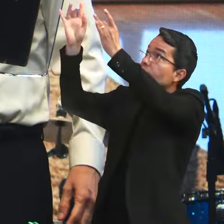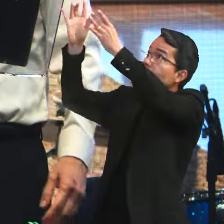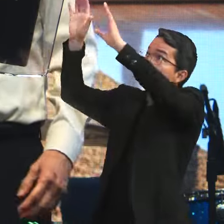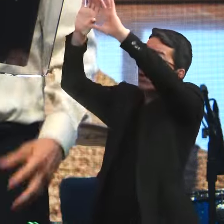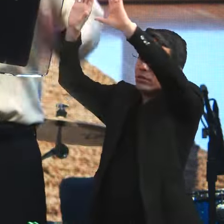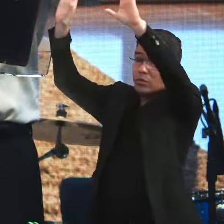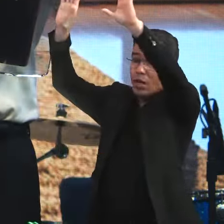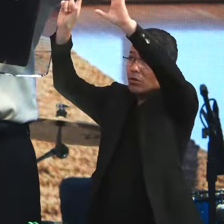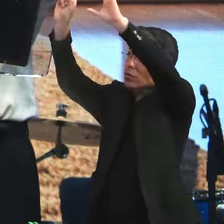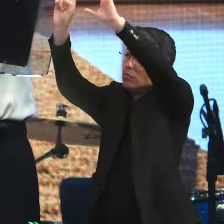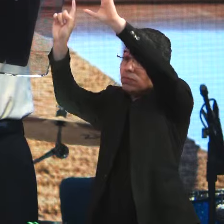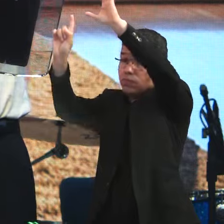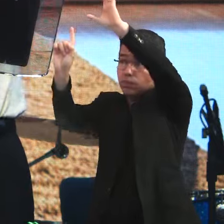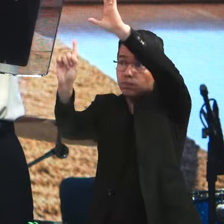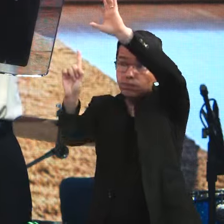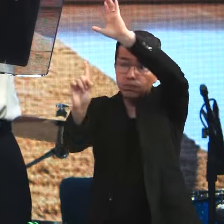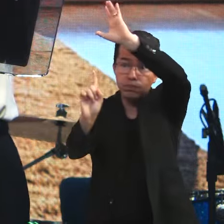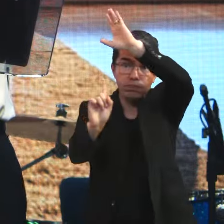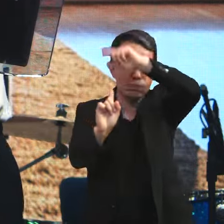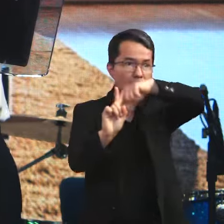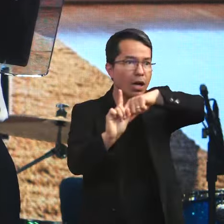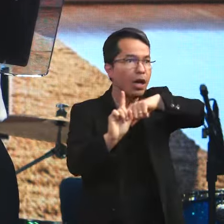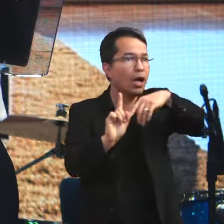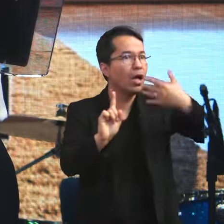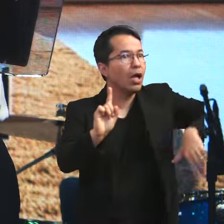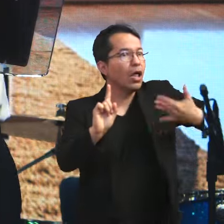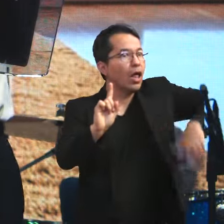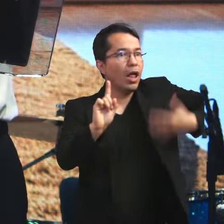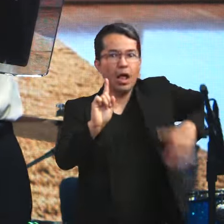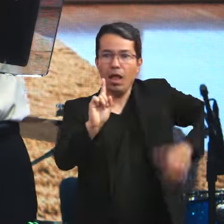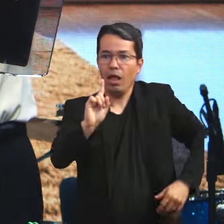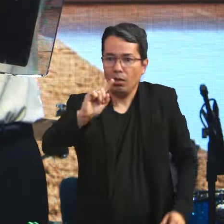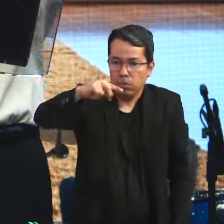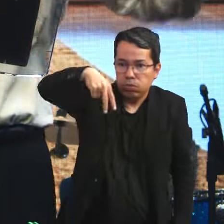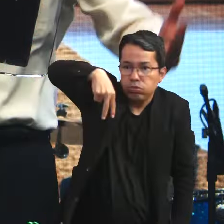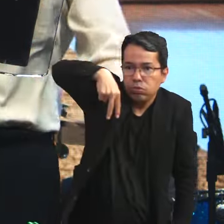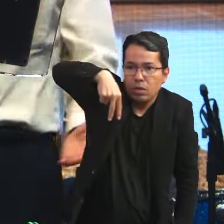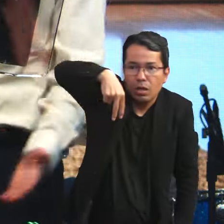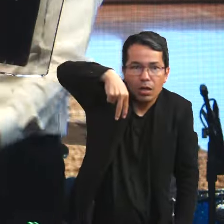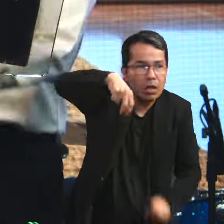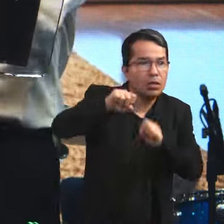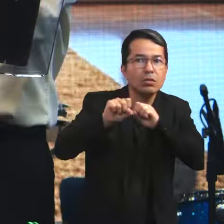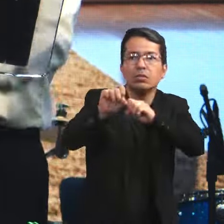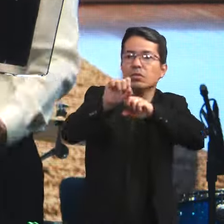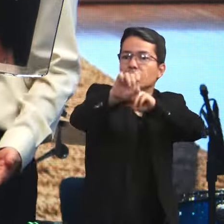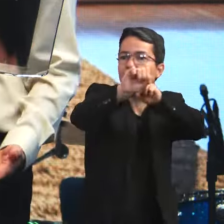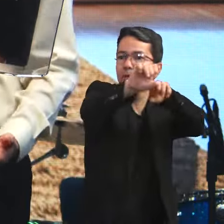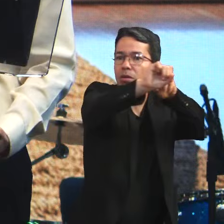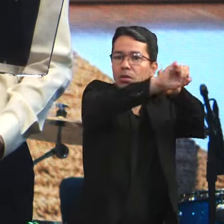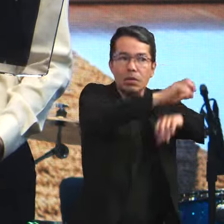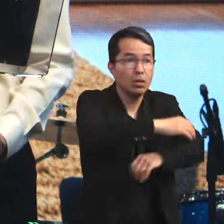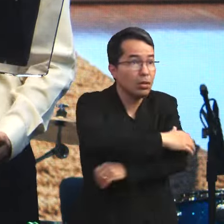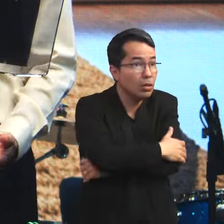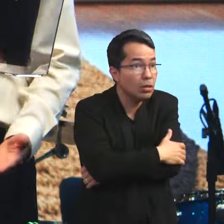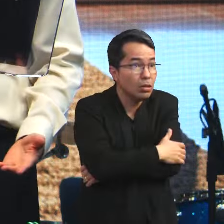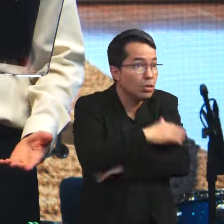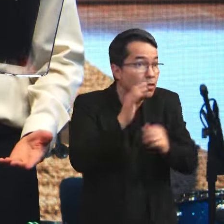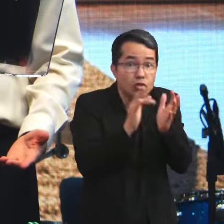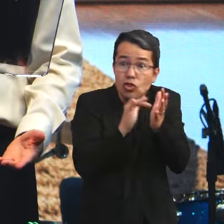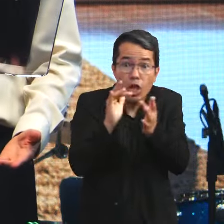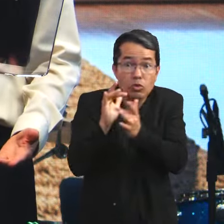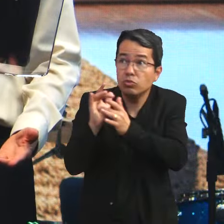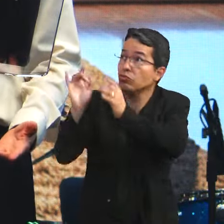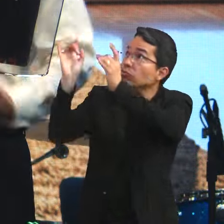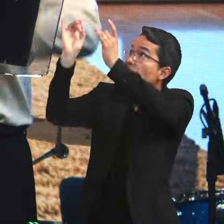a glria forma de deixou a forma de E H por sal homem para